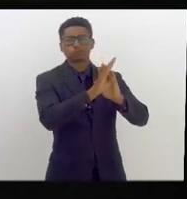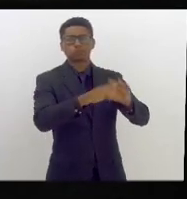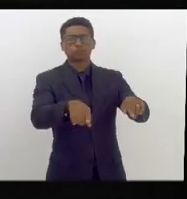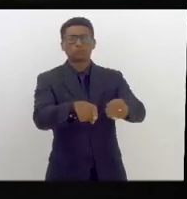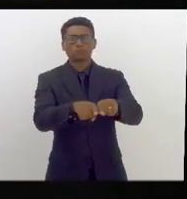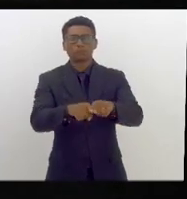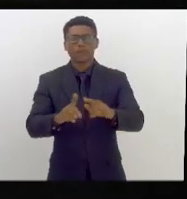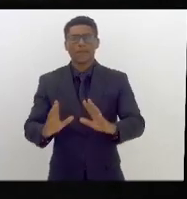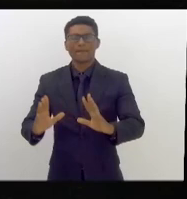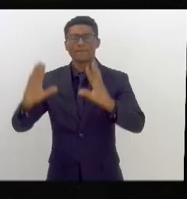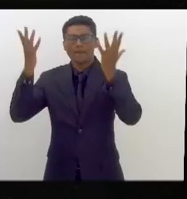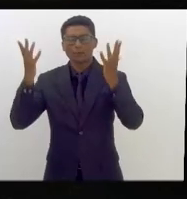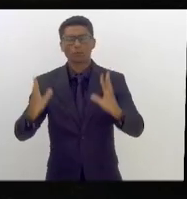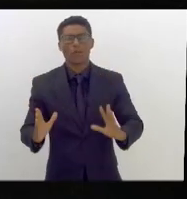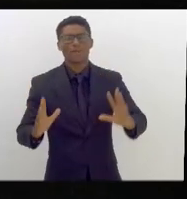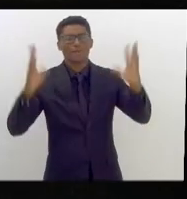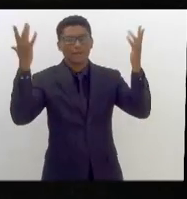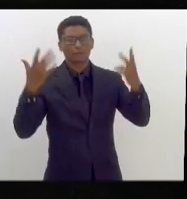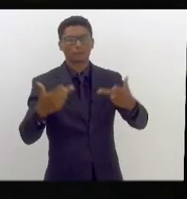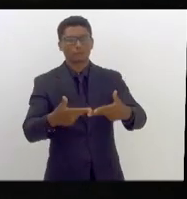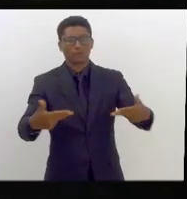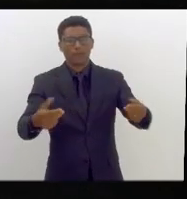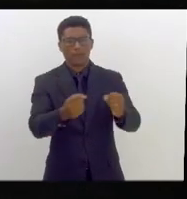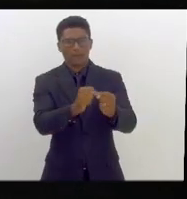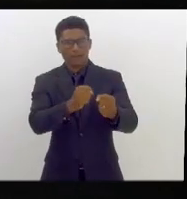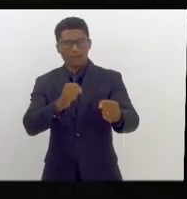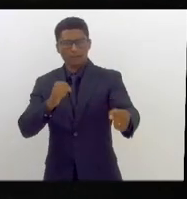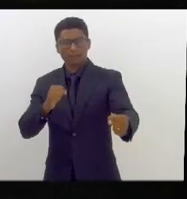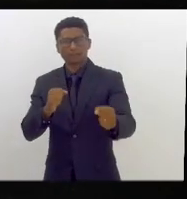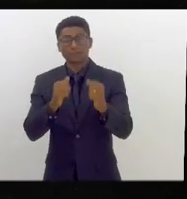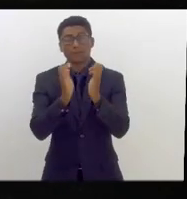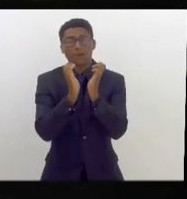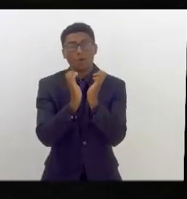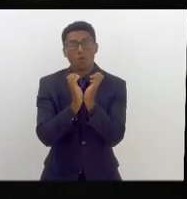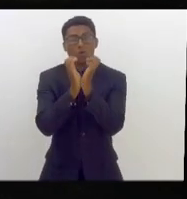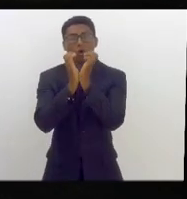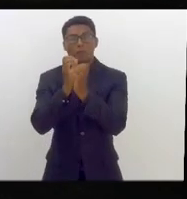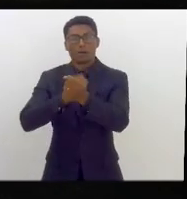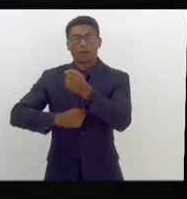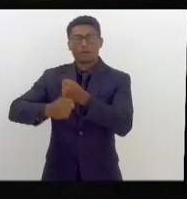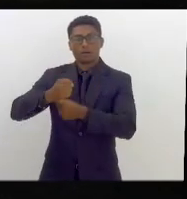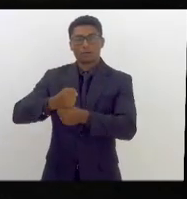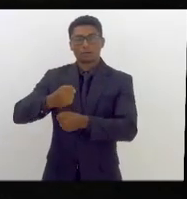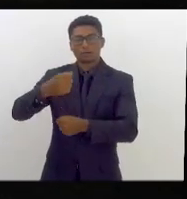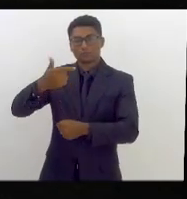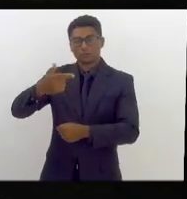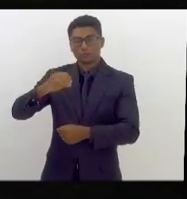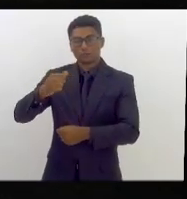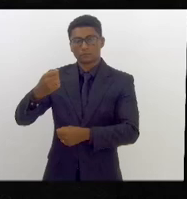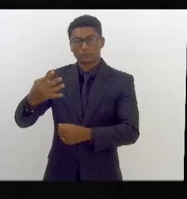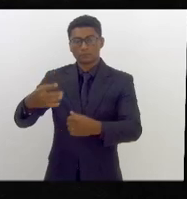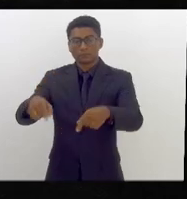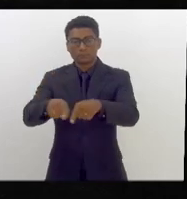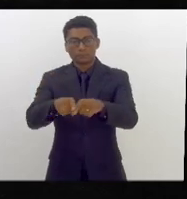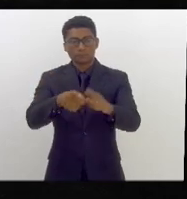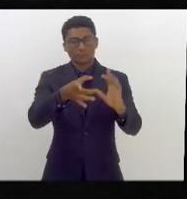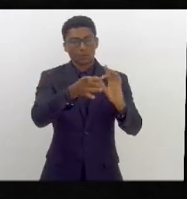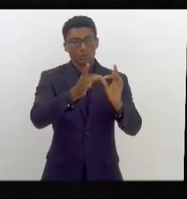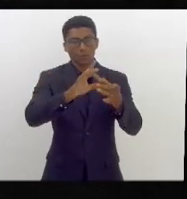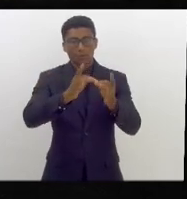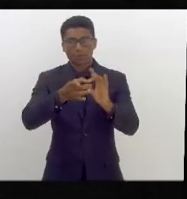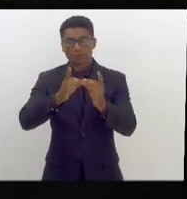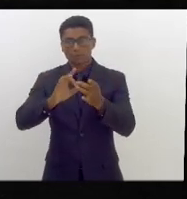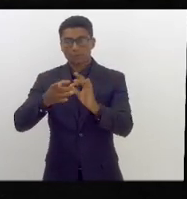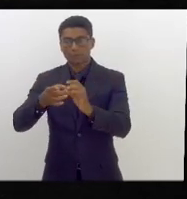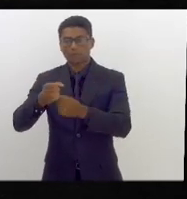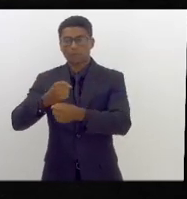grandes eventos. Ele se deu exatamente nos momentos da Copa de 2014 e das Olimpíadas de